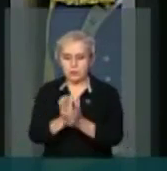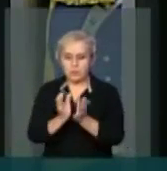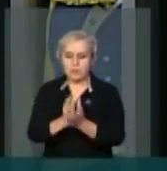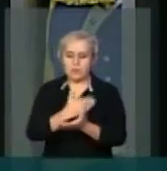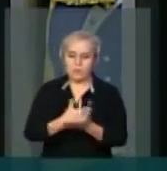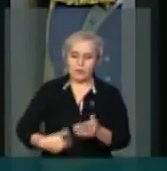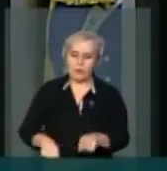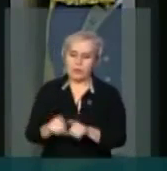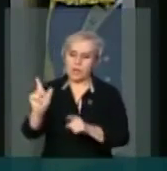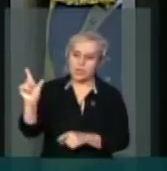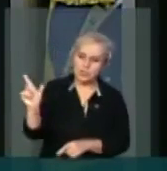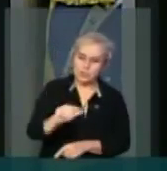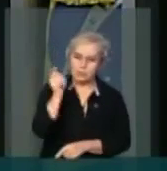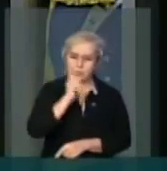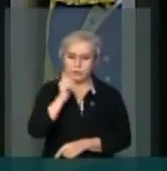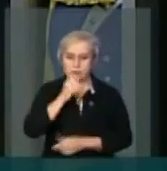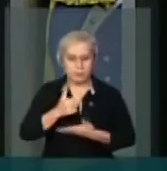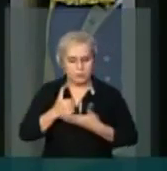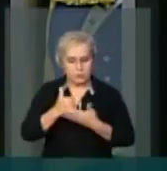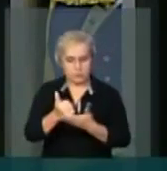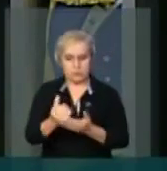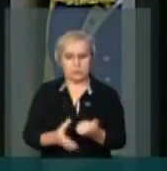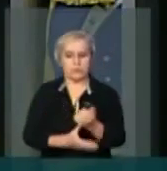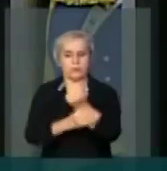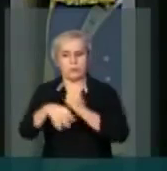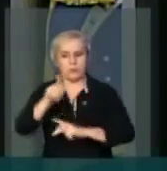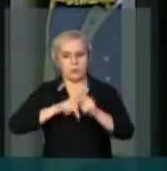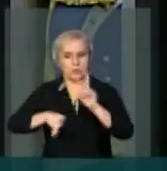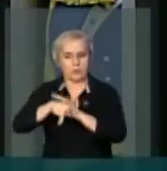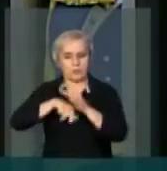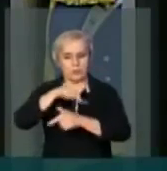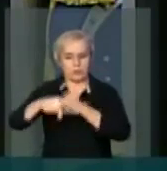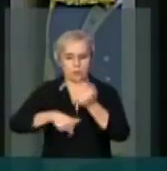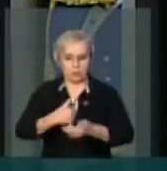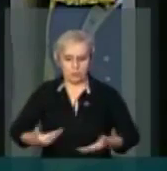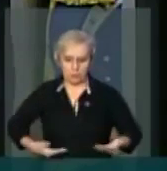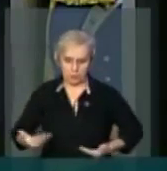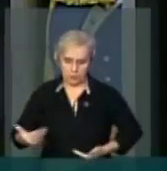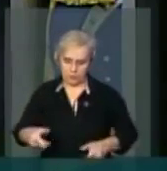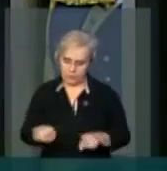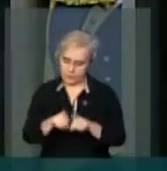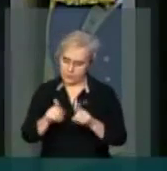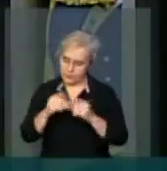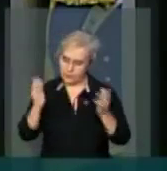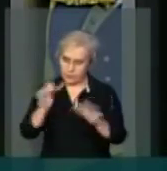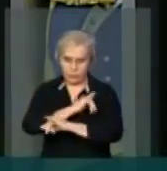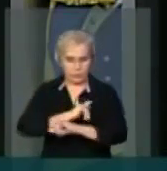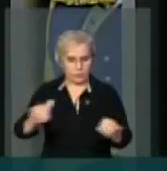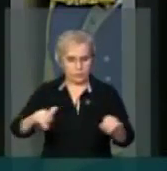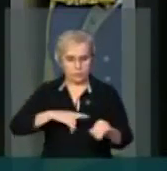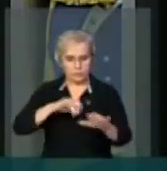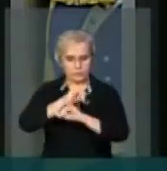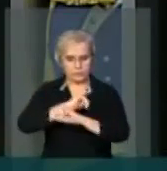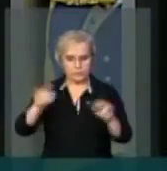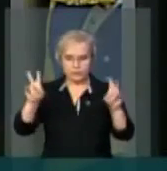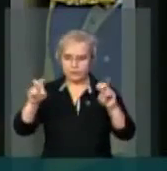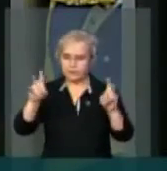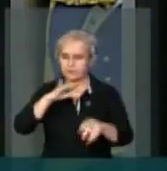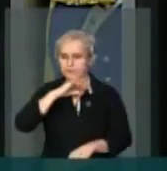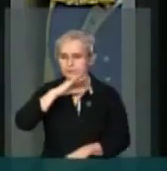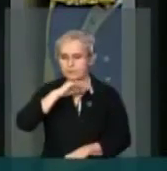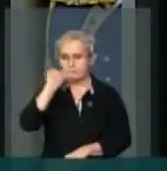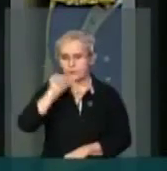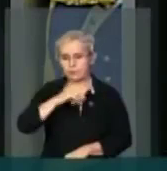para garantir os bons serviços públicos de São Paulo. E a última denúncia grave de hoje, porque todos os dias nós temos denúncia aqui, senhor